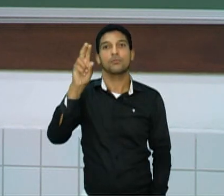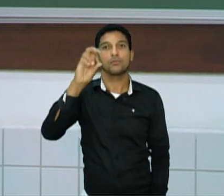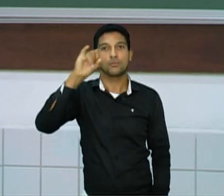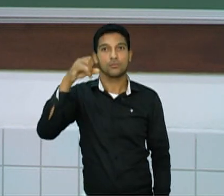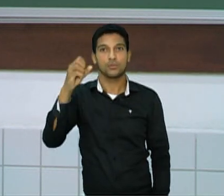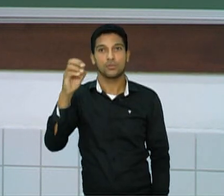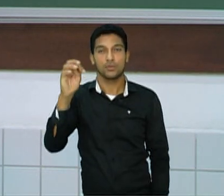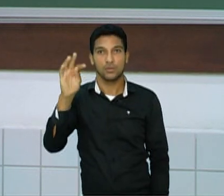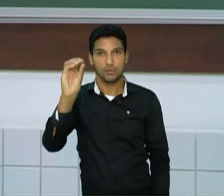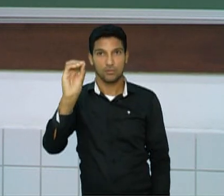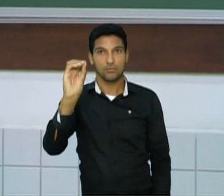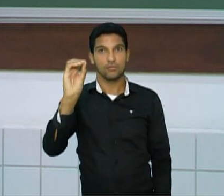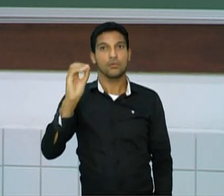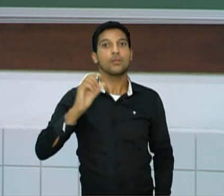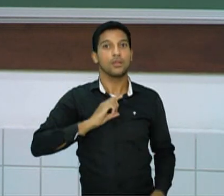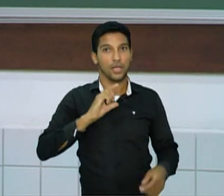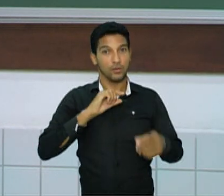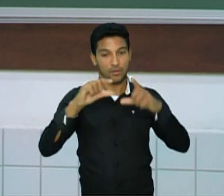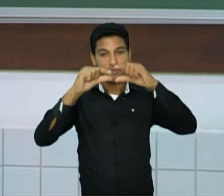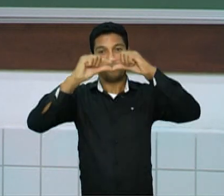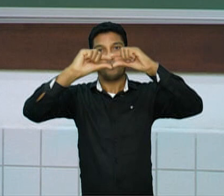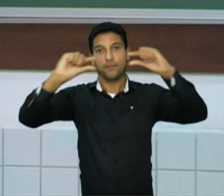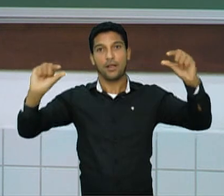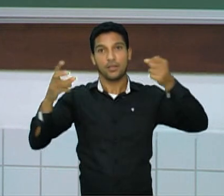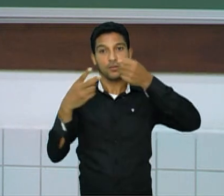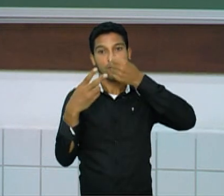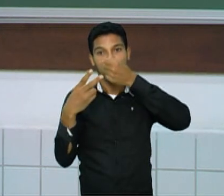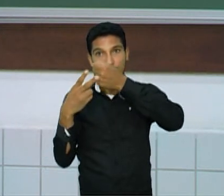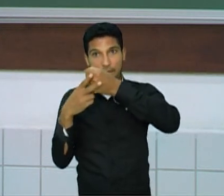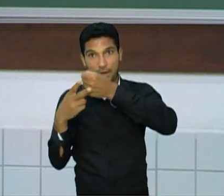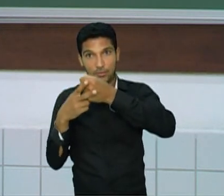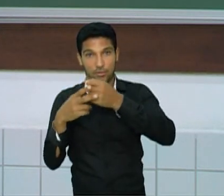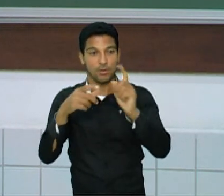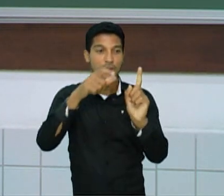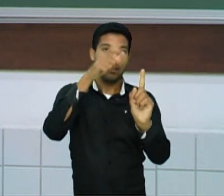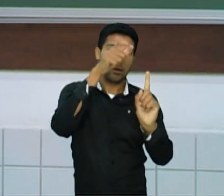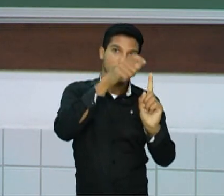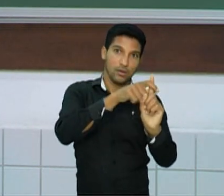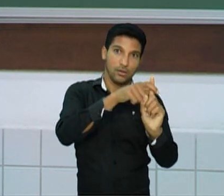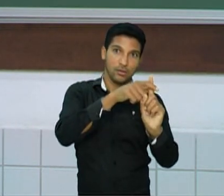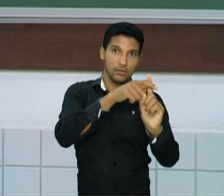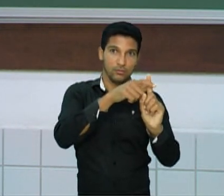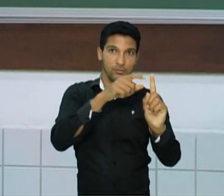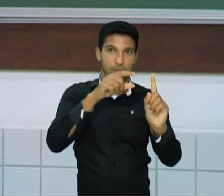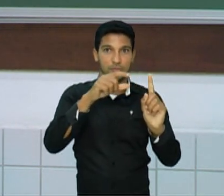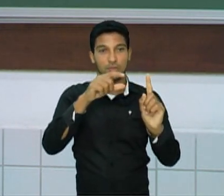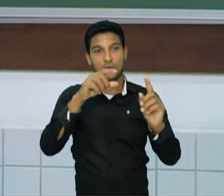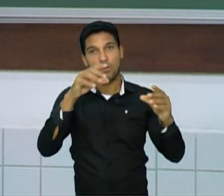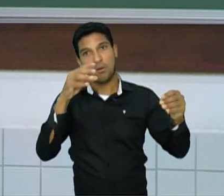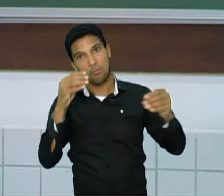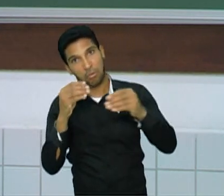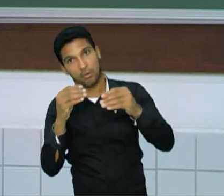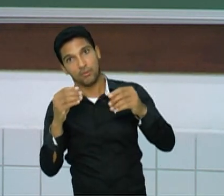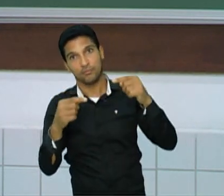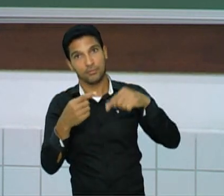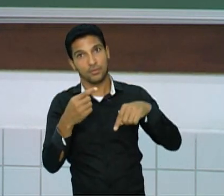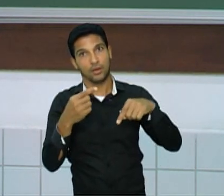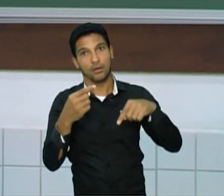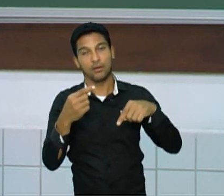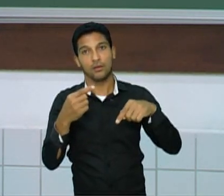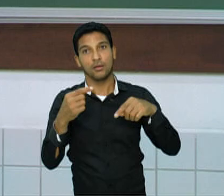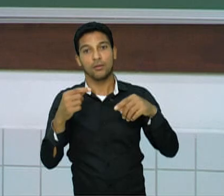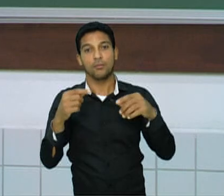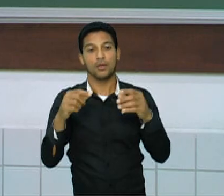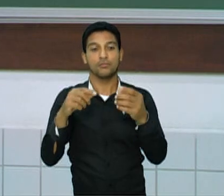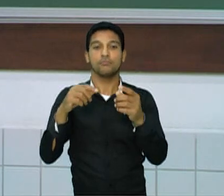verbo e eu não consigo recuperar um sujeito, e a hora que eu consigo recuperar, o sujeito era a oração